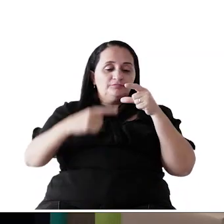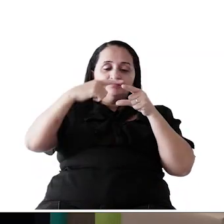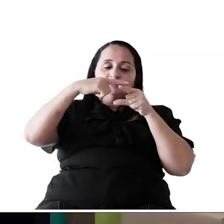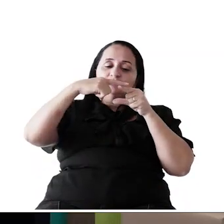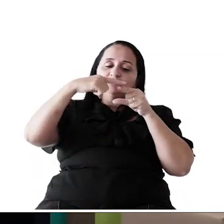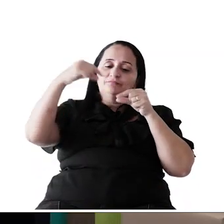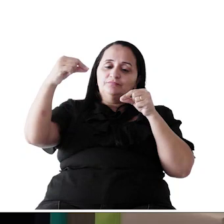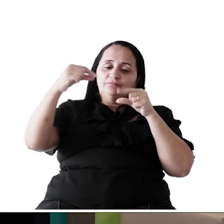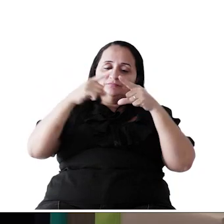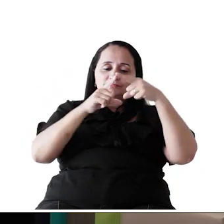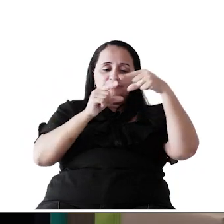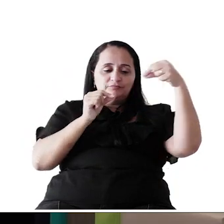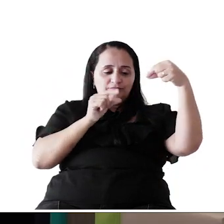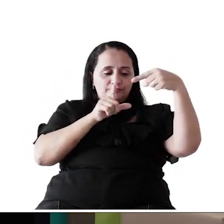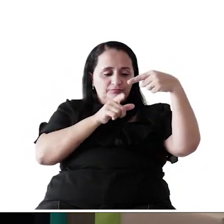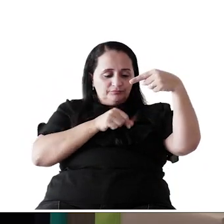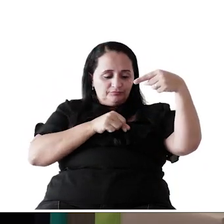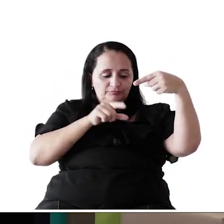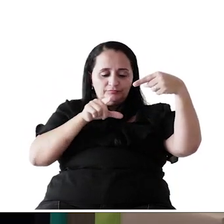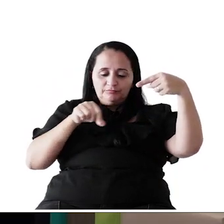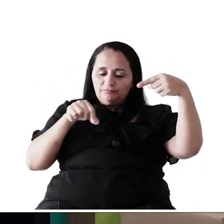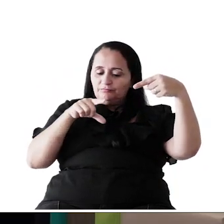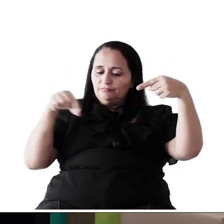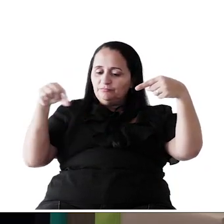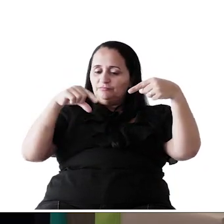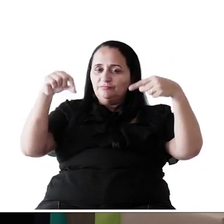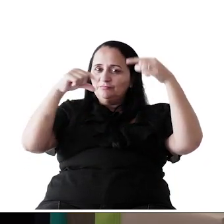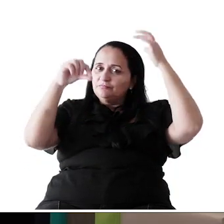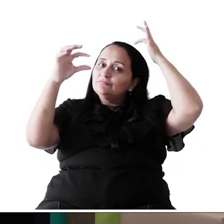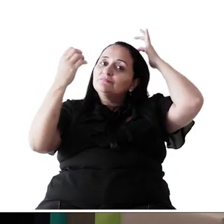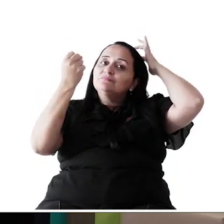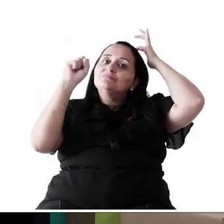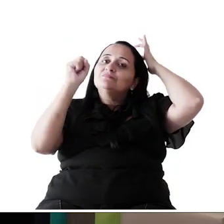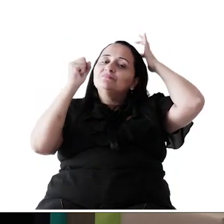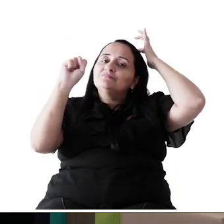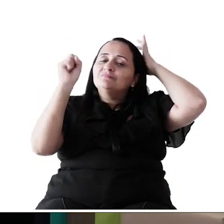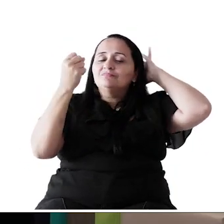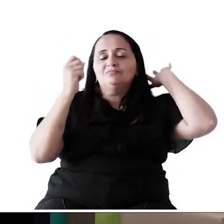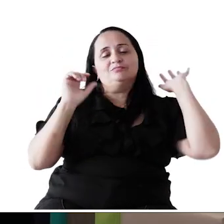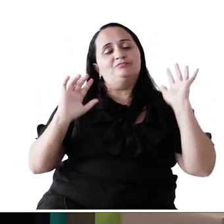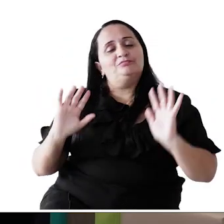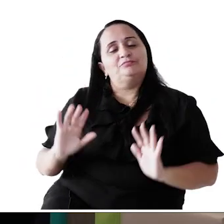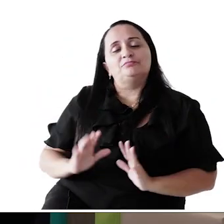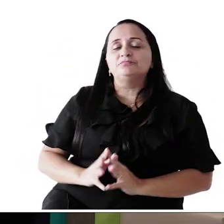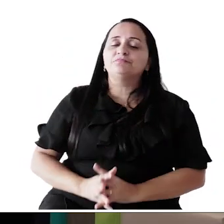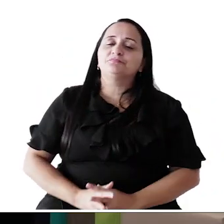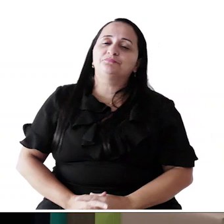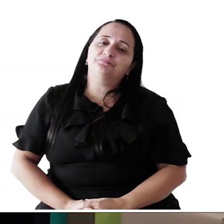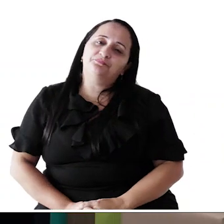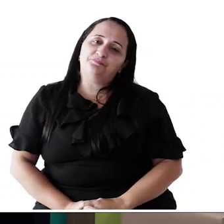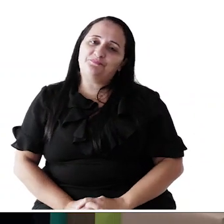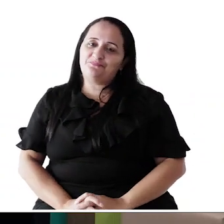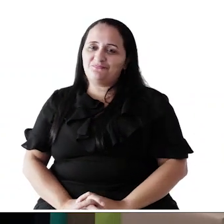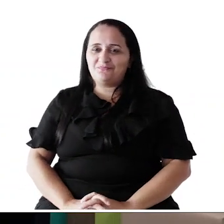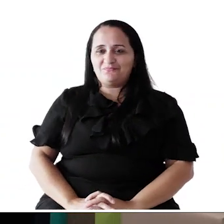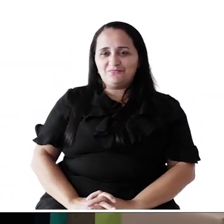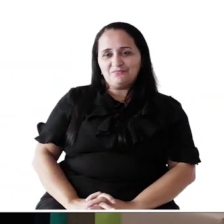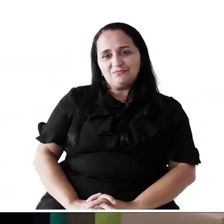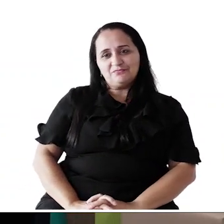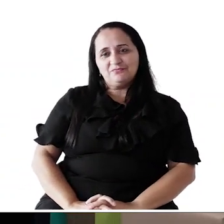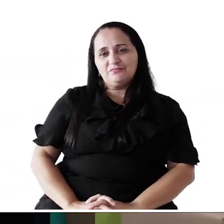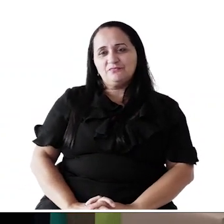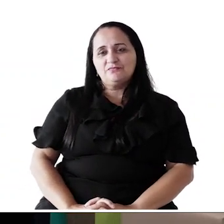contar aqui? 1, 2, 3, 4, 5, 6,